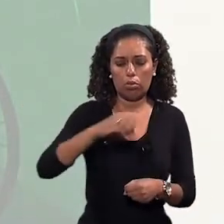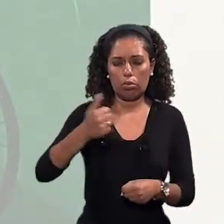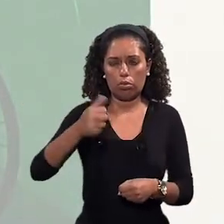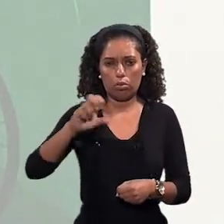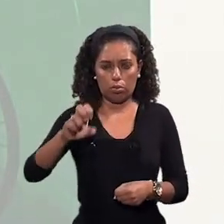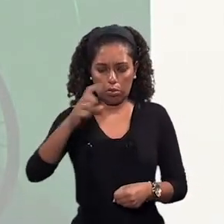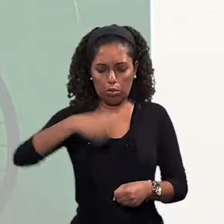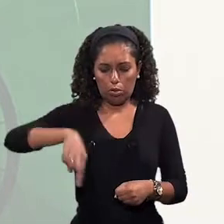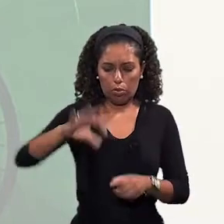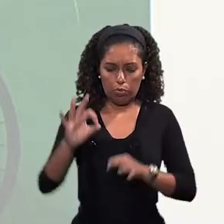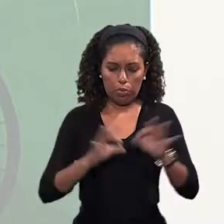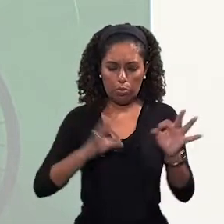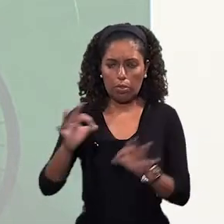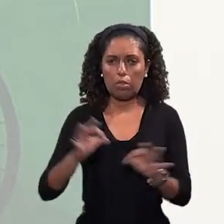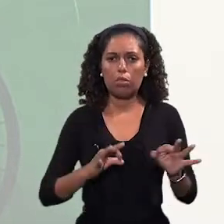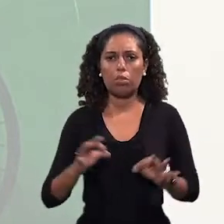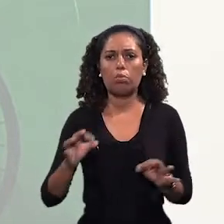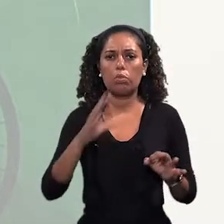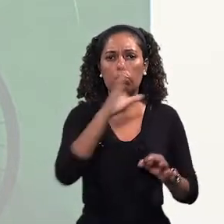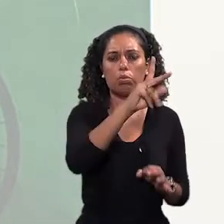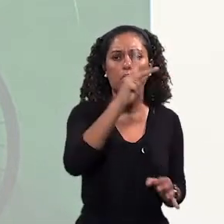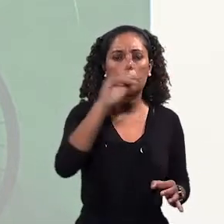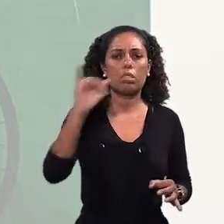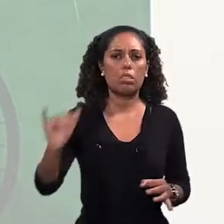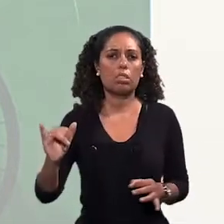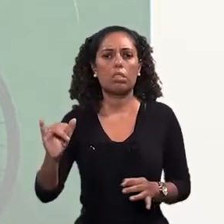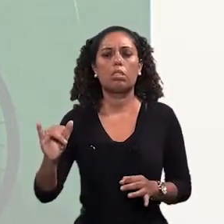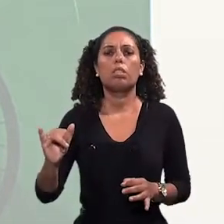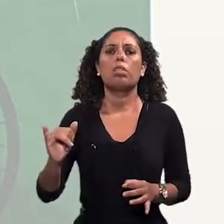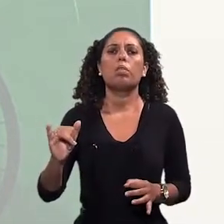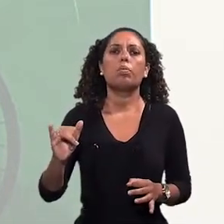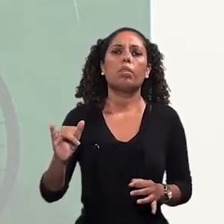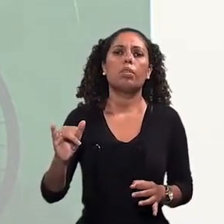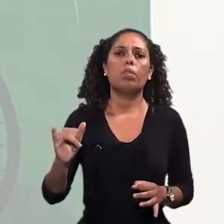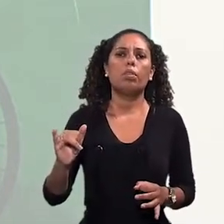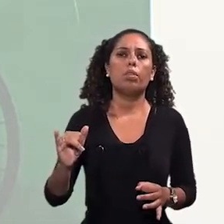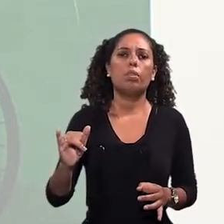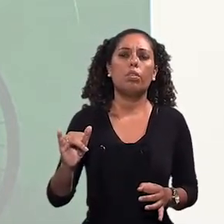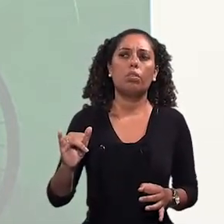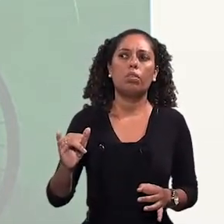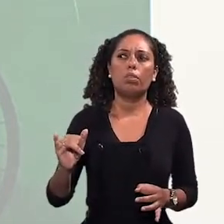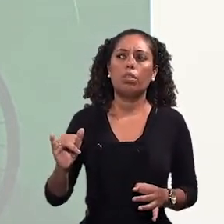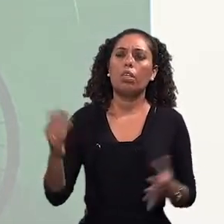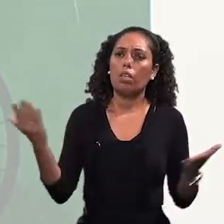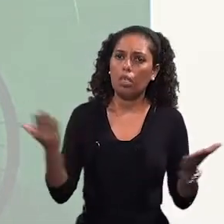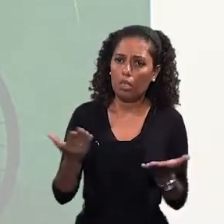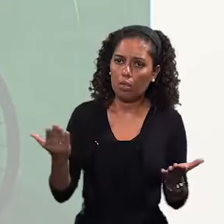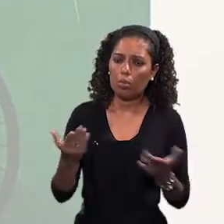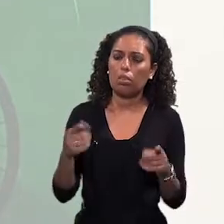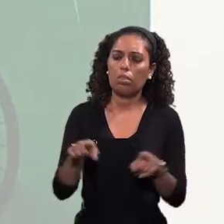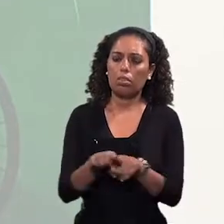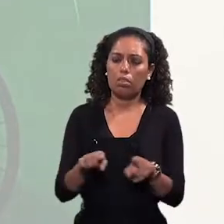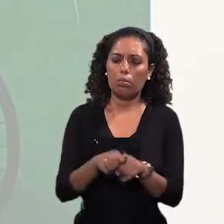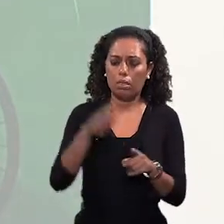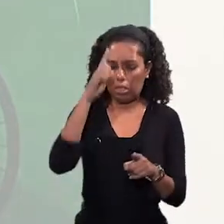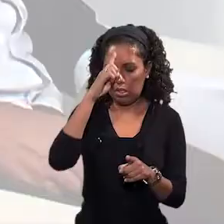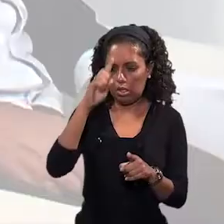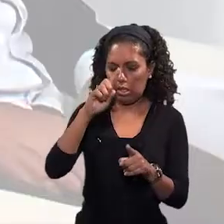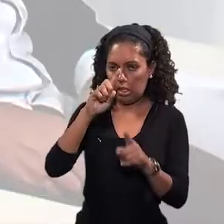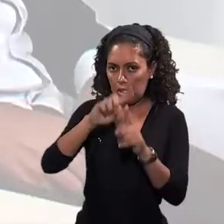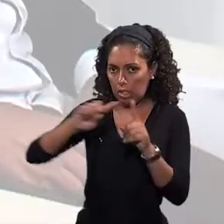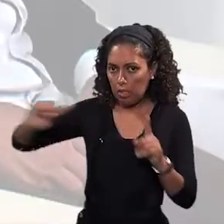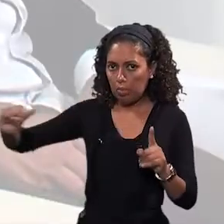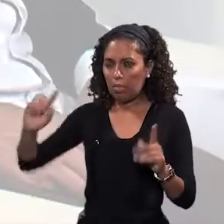de iniciar uma CPI que agora está se redundando nessa legislatura, muito provavelmente essa semana